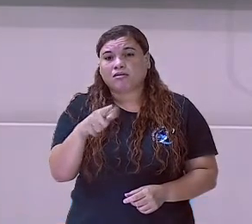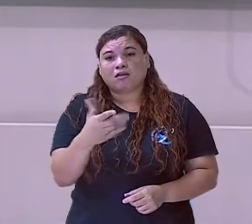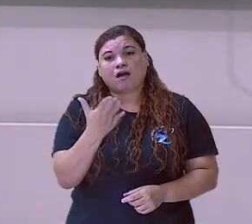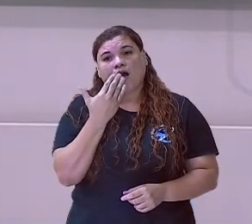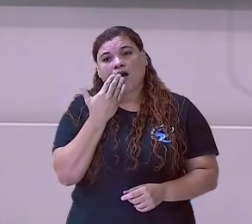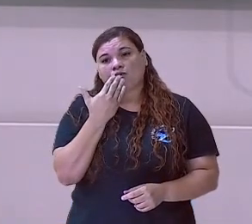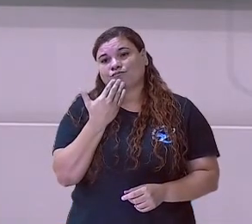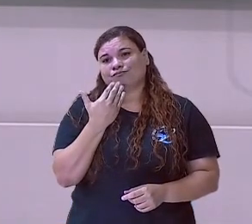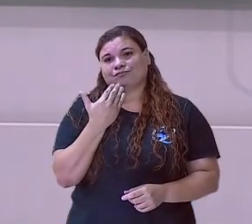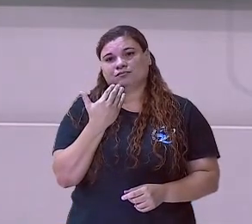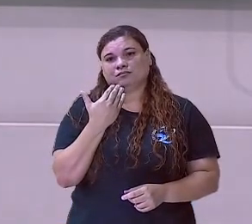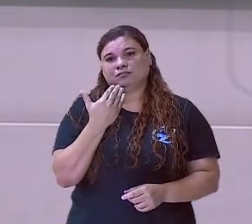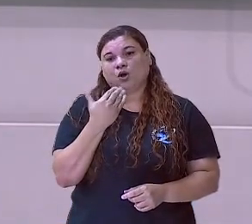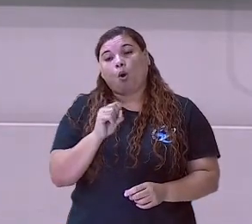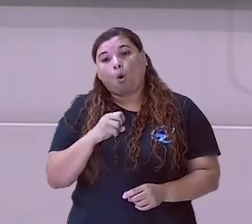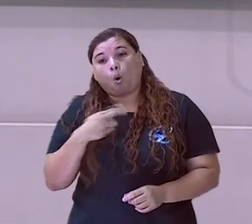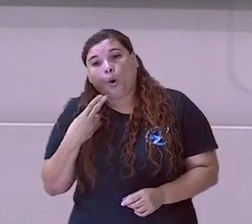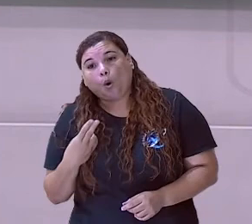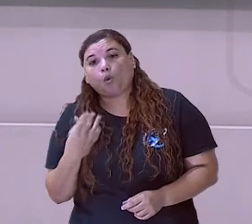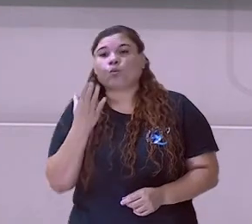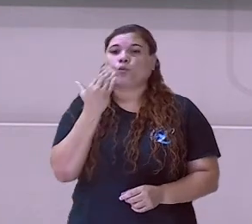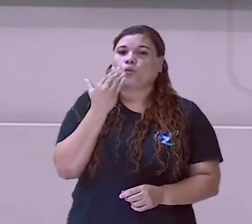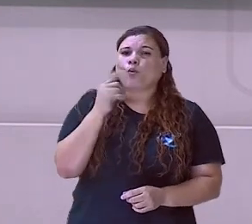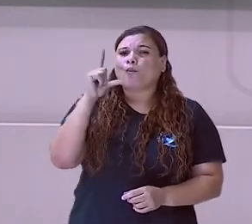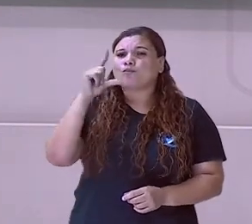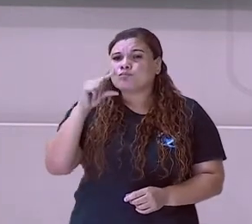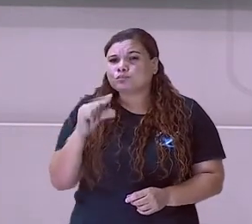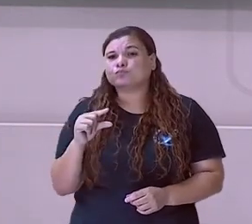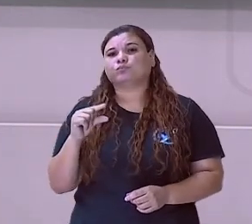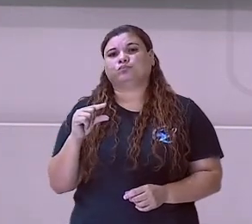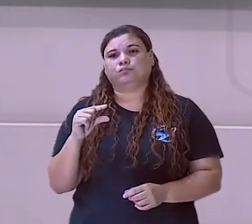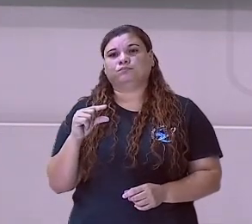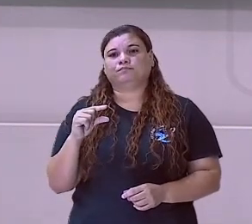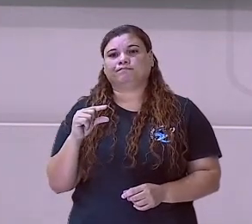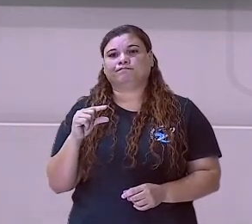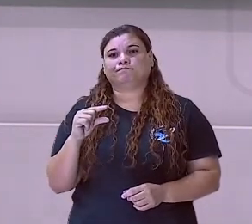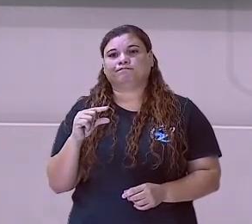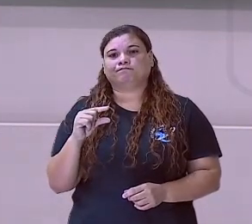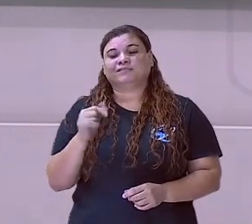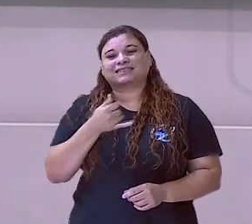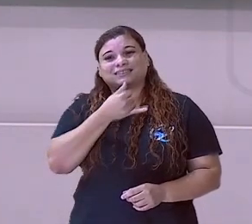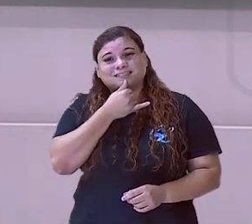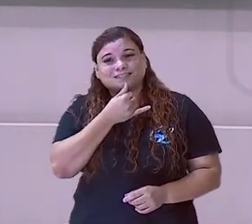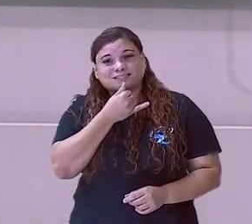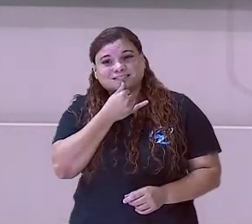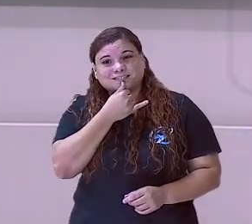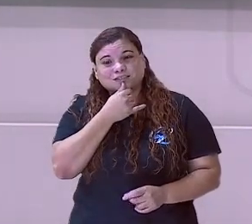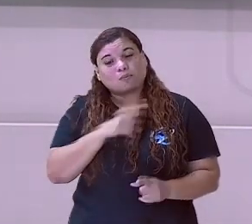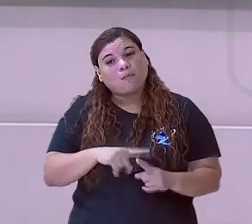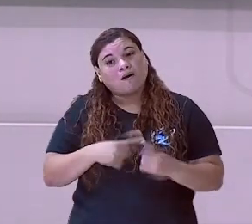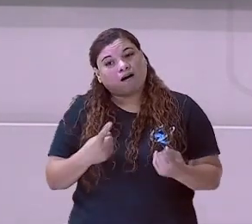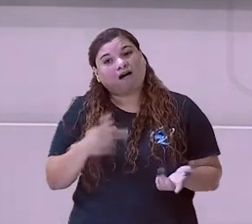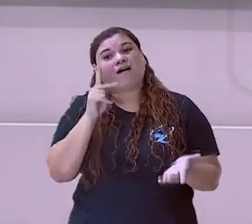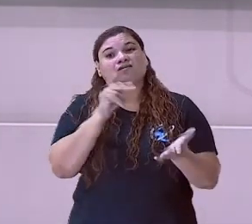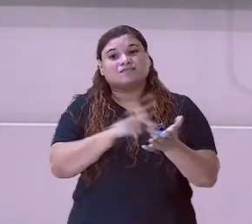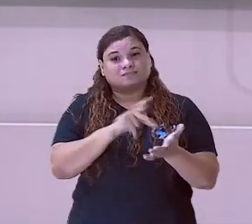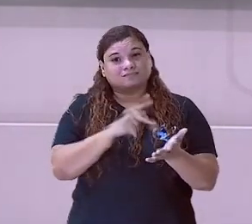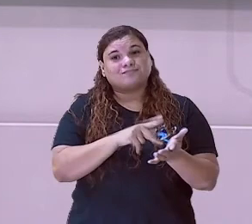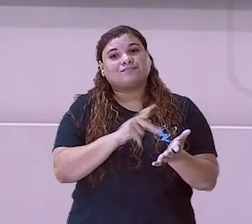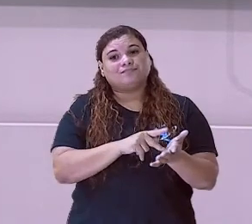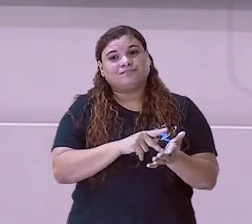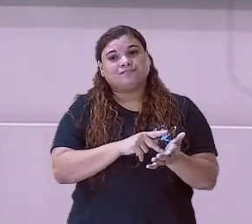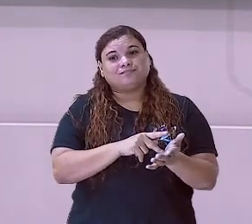precárias. Infelizmente, isso ainda é uma realidade no Brasil. Tá? Então, nós vemos